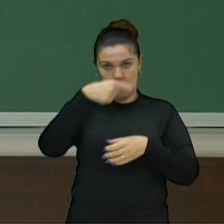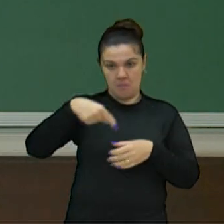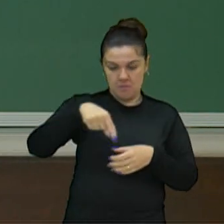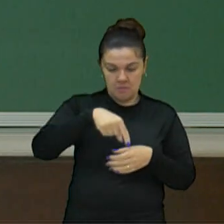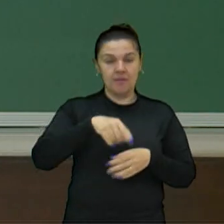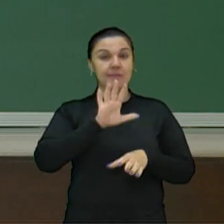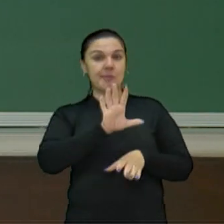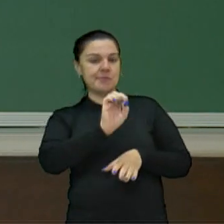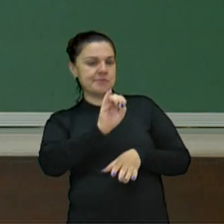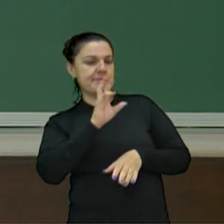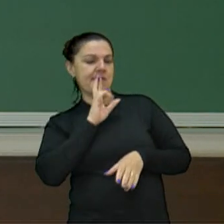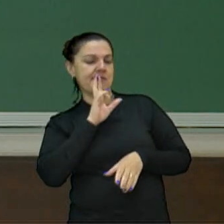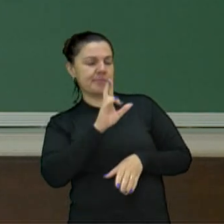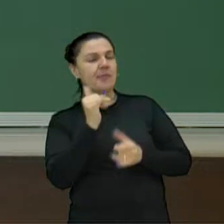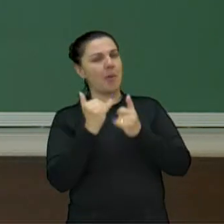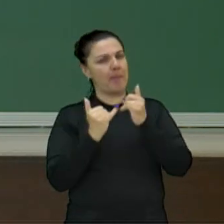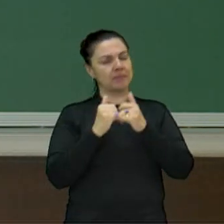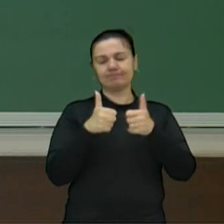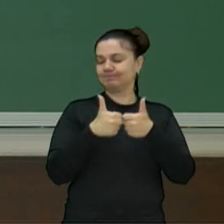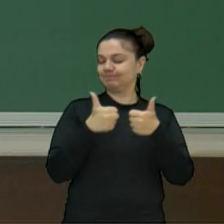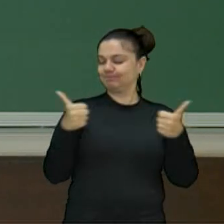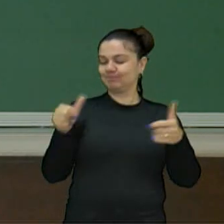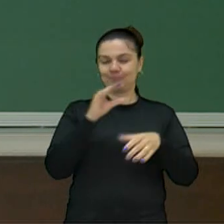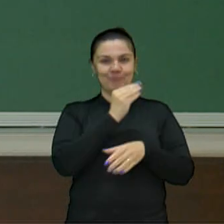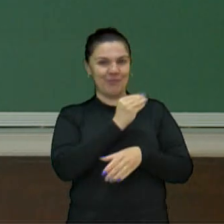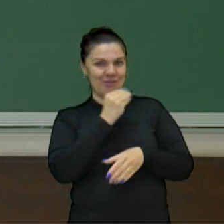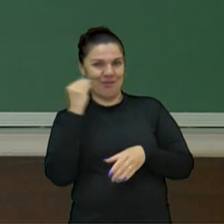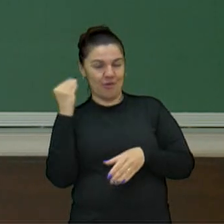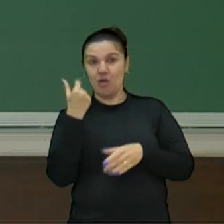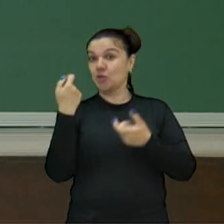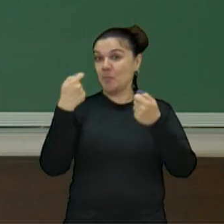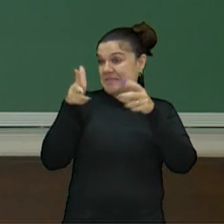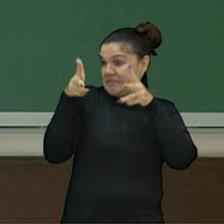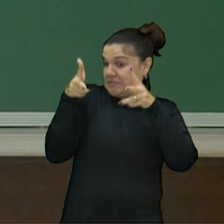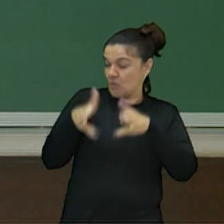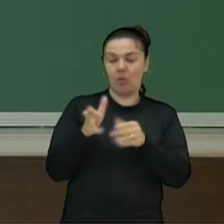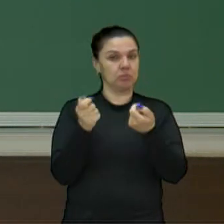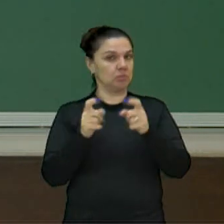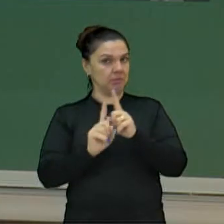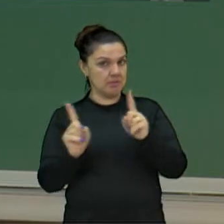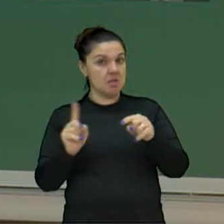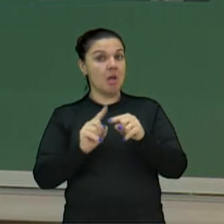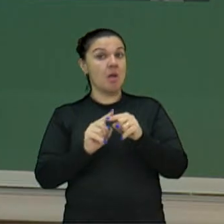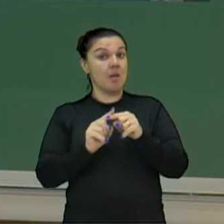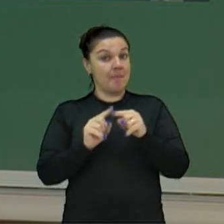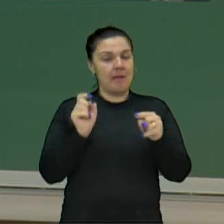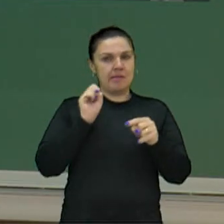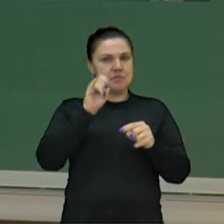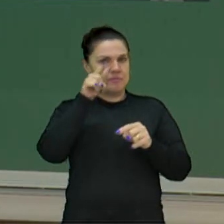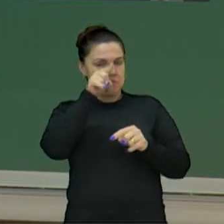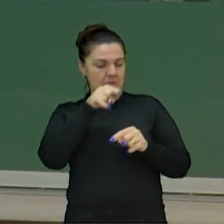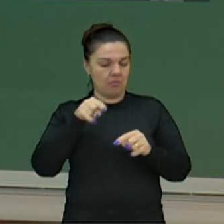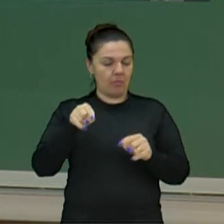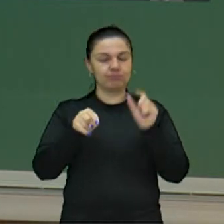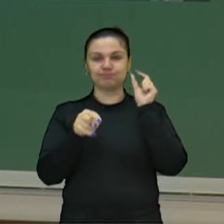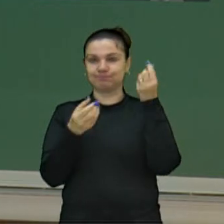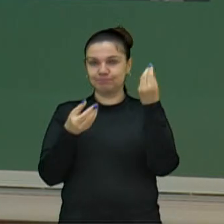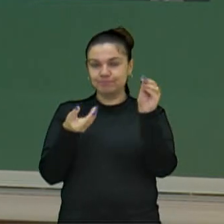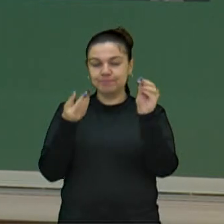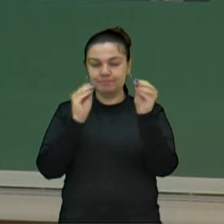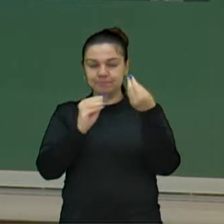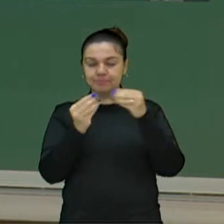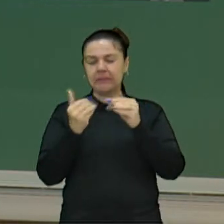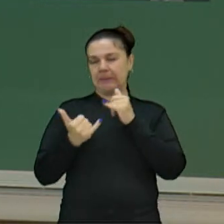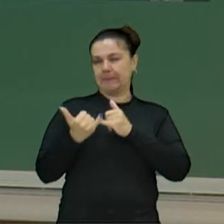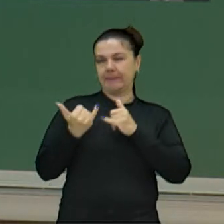se a sua resposta ficou parecida com o que nós temos aqui, não precisa estar idêntica, tá? Mas se você mencionou alguns desses elementos